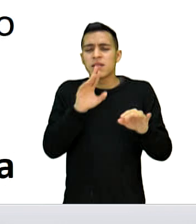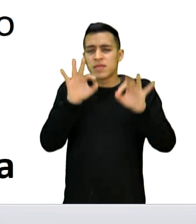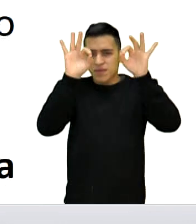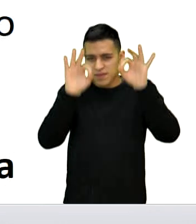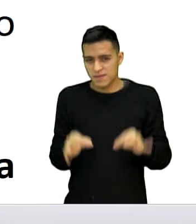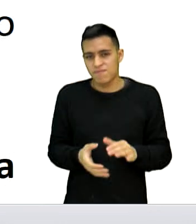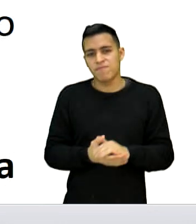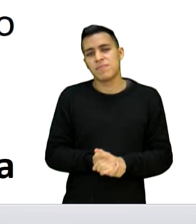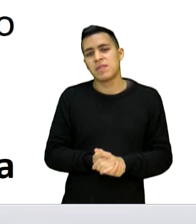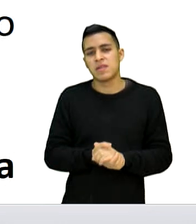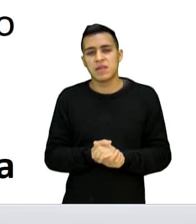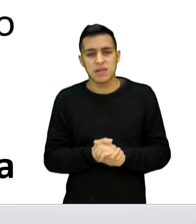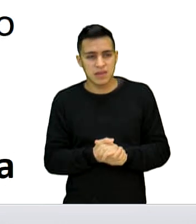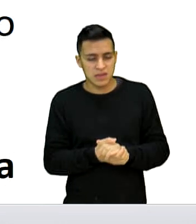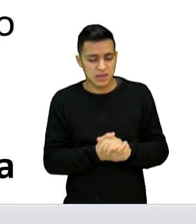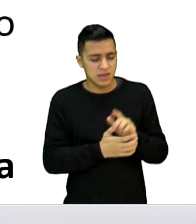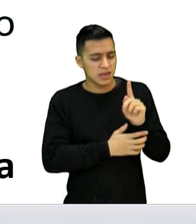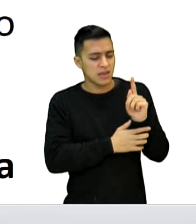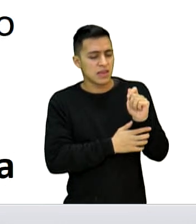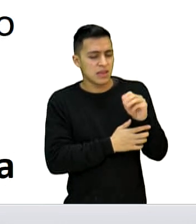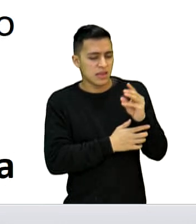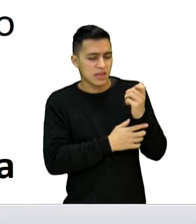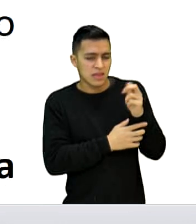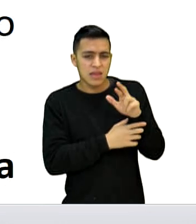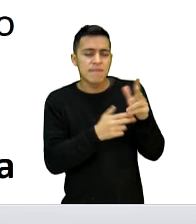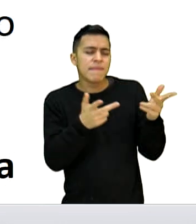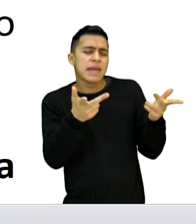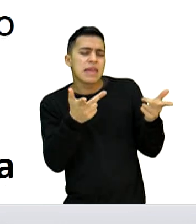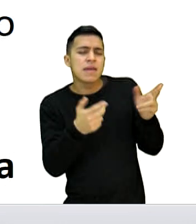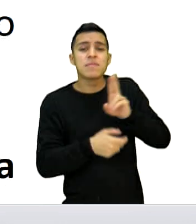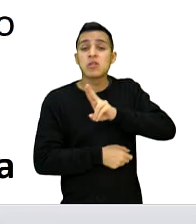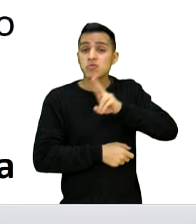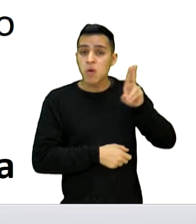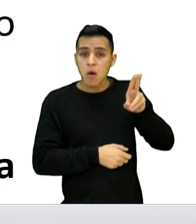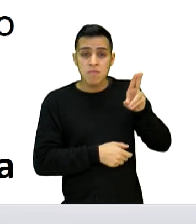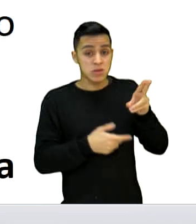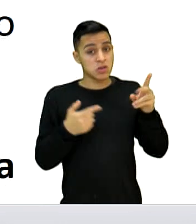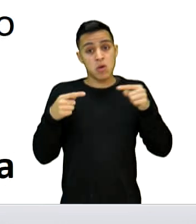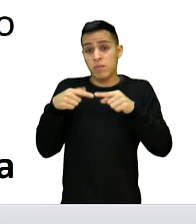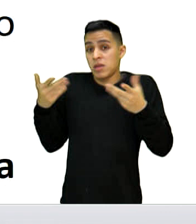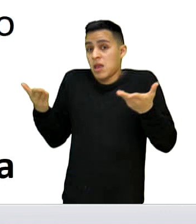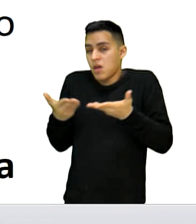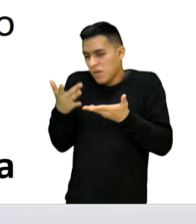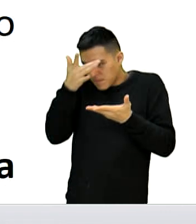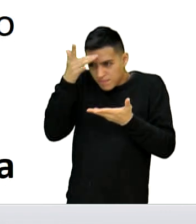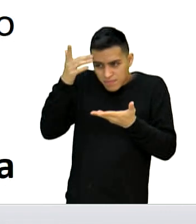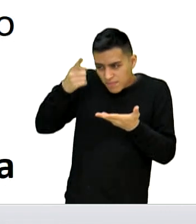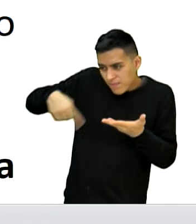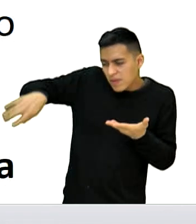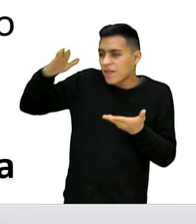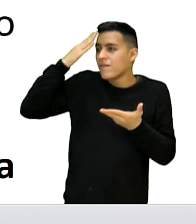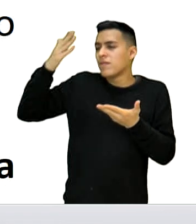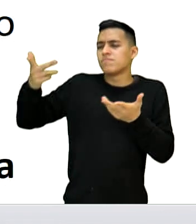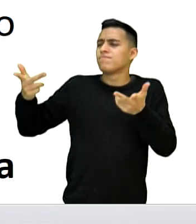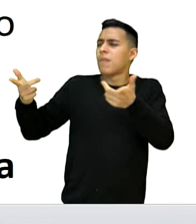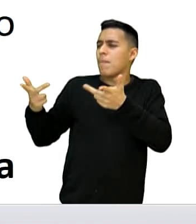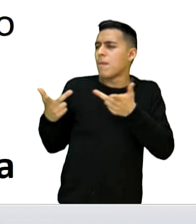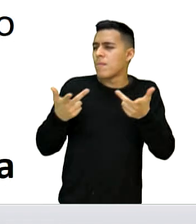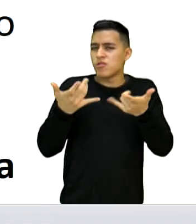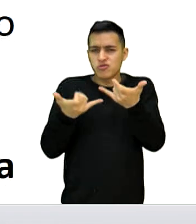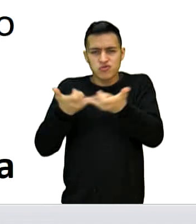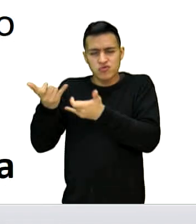ali. Gamer é o nome dado atualmente para os famosos jogadores de videogame.